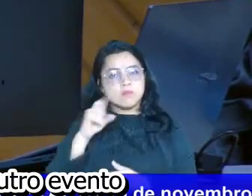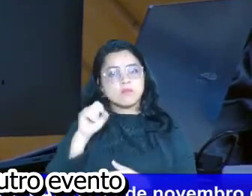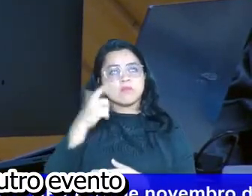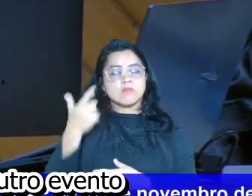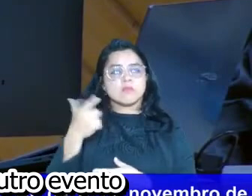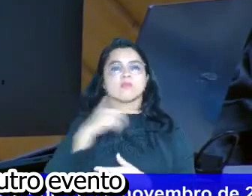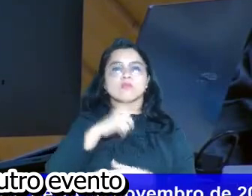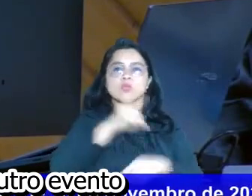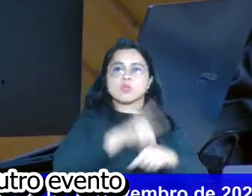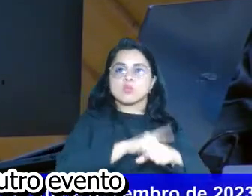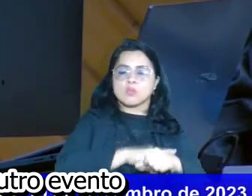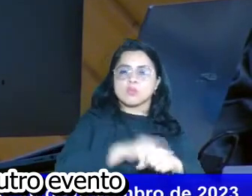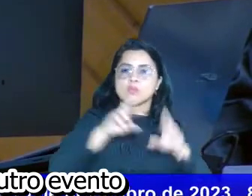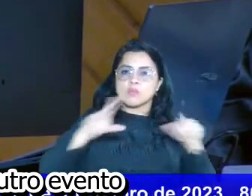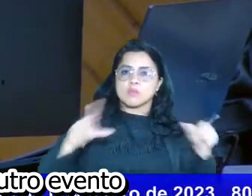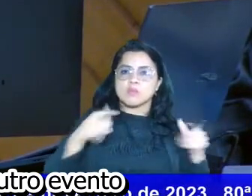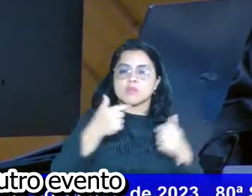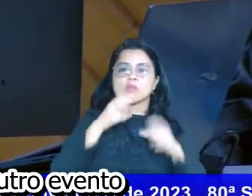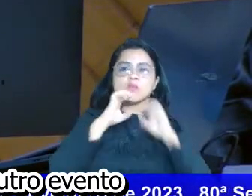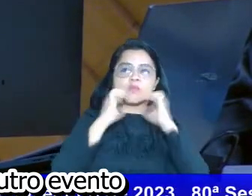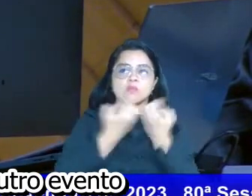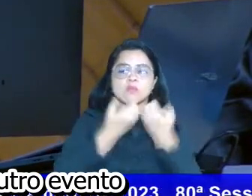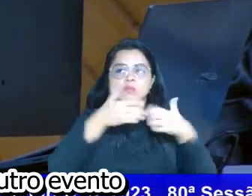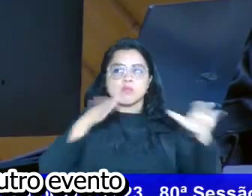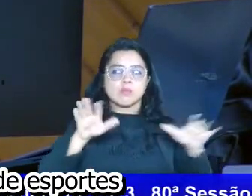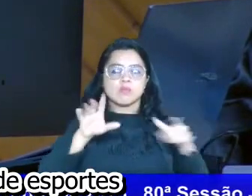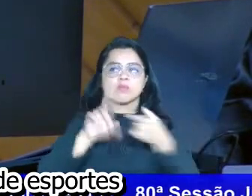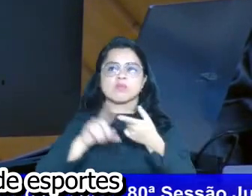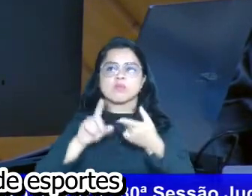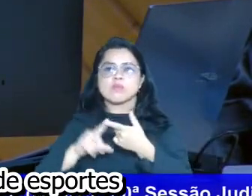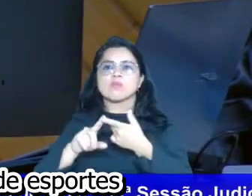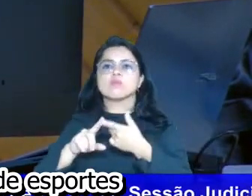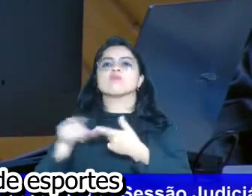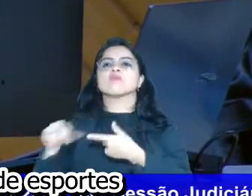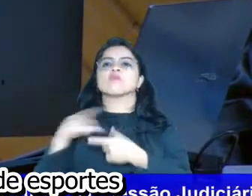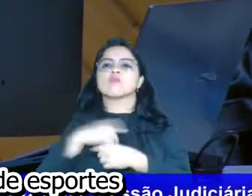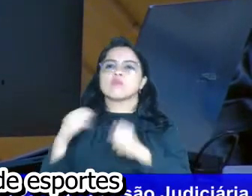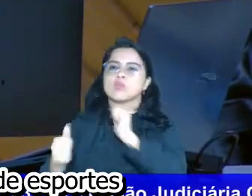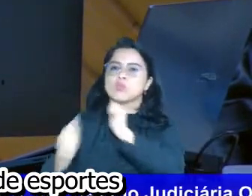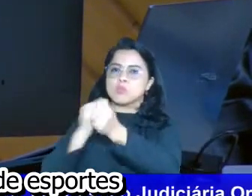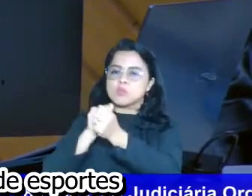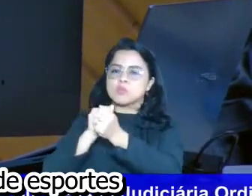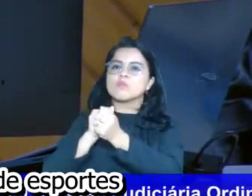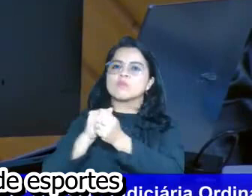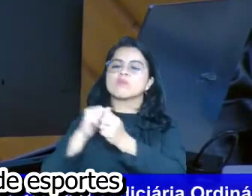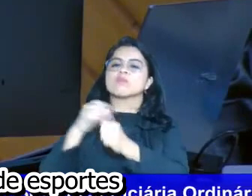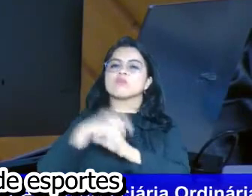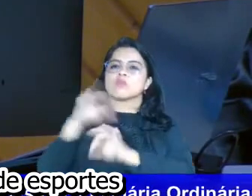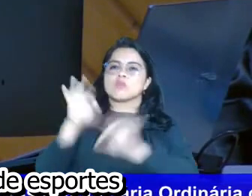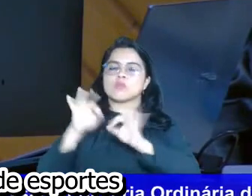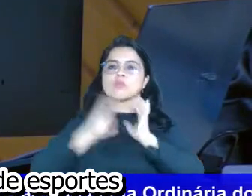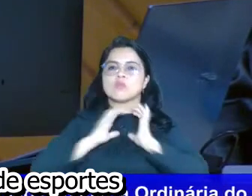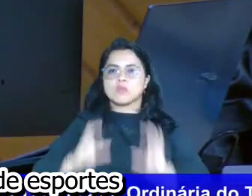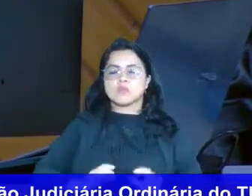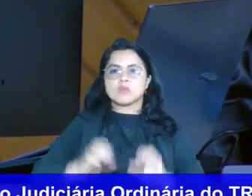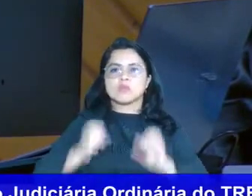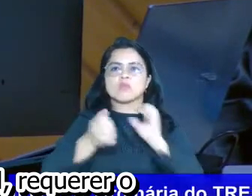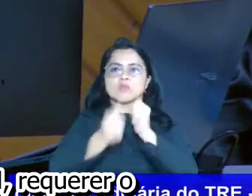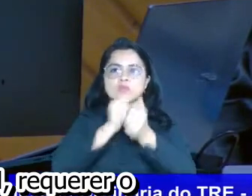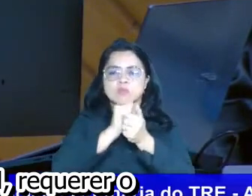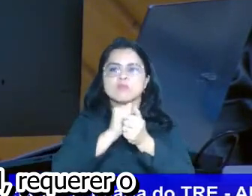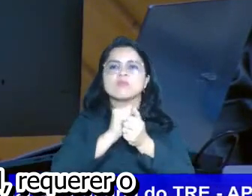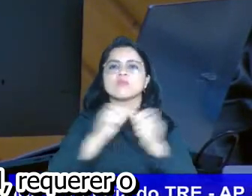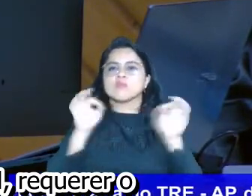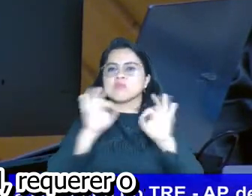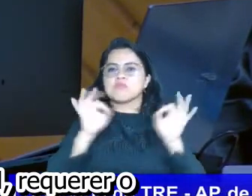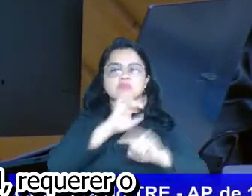momentos distintos, um de inauguração de obra e outro evento esportivo, organizado pela Coordenadoria Municipal de Esportes, que em